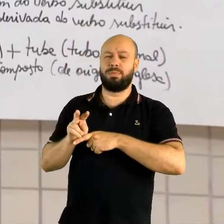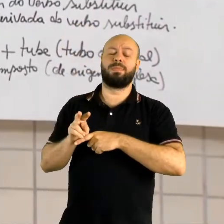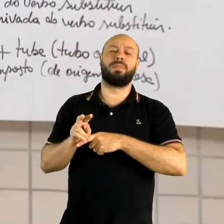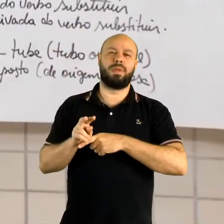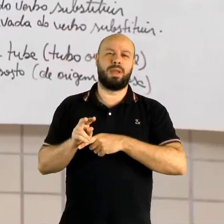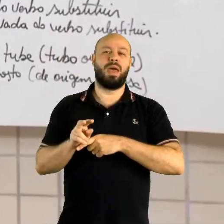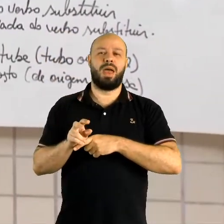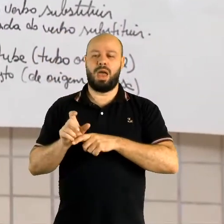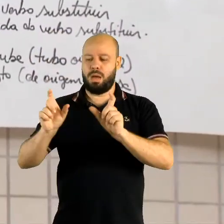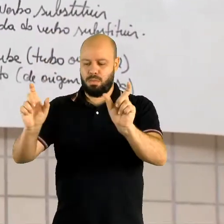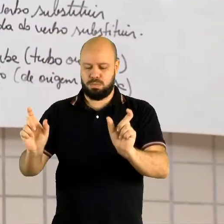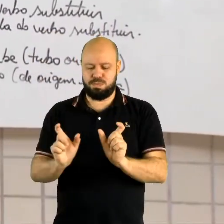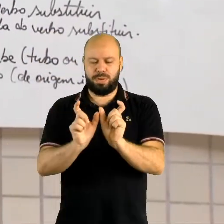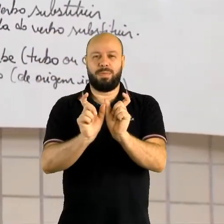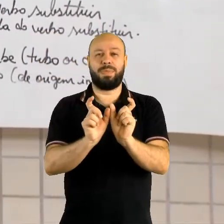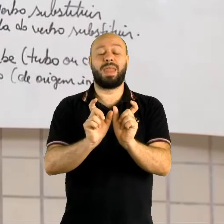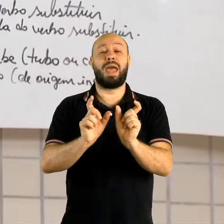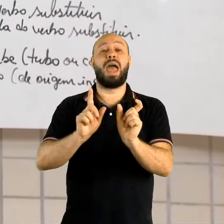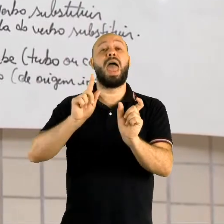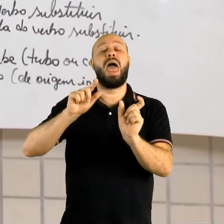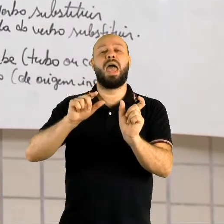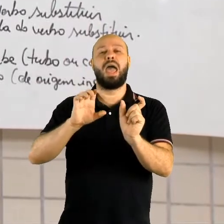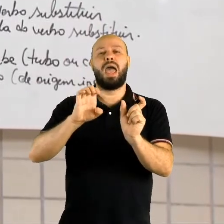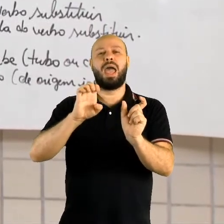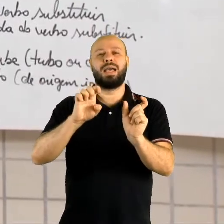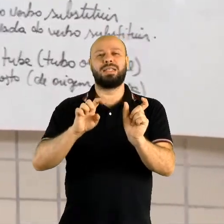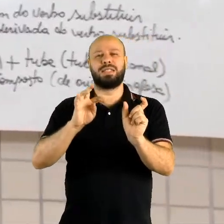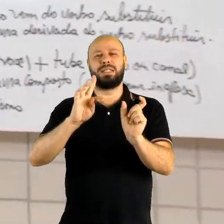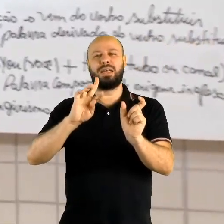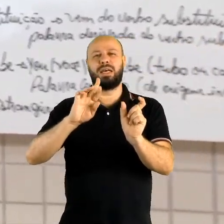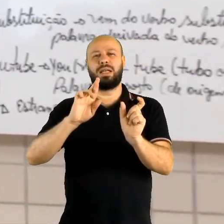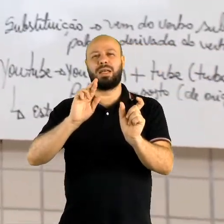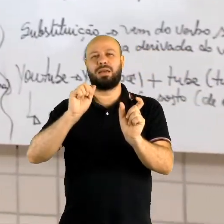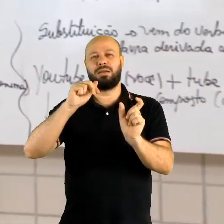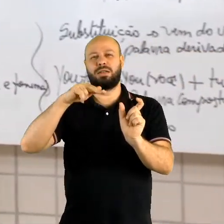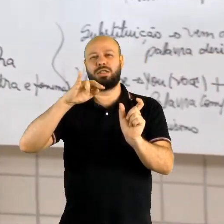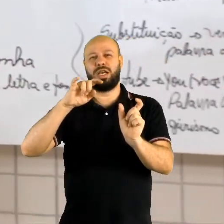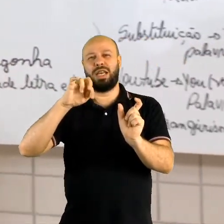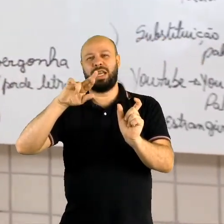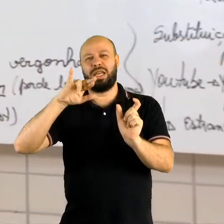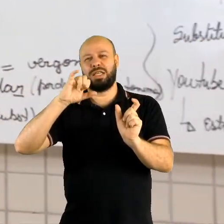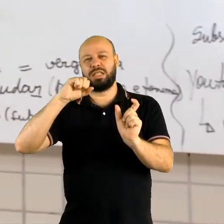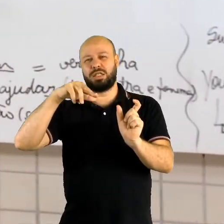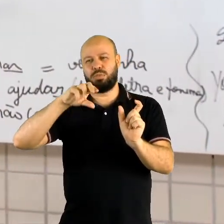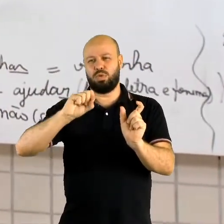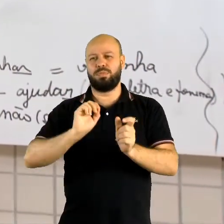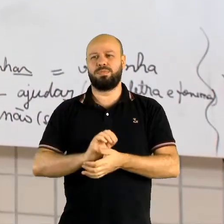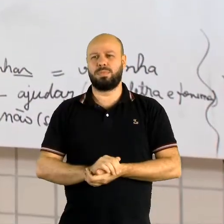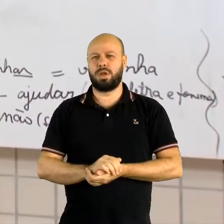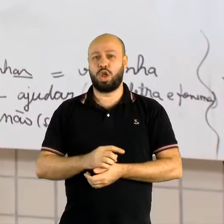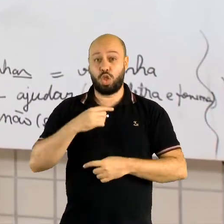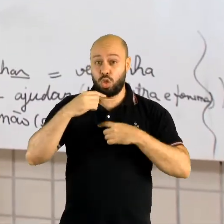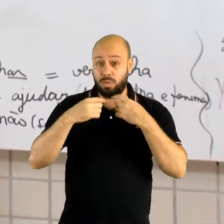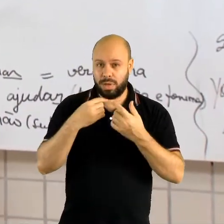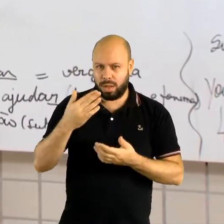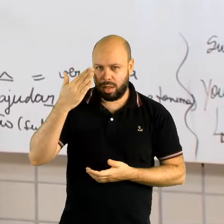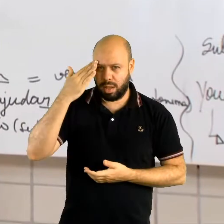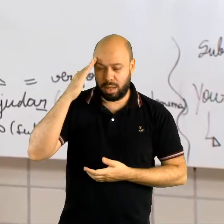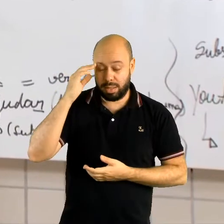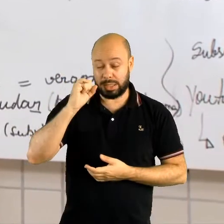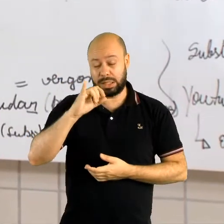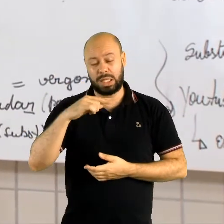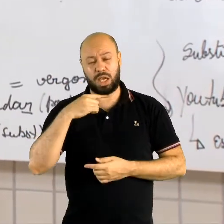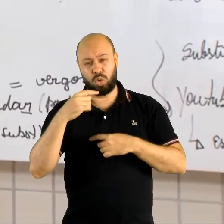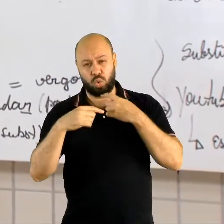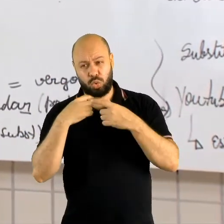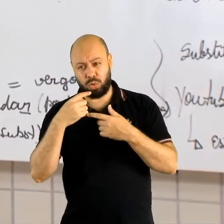de quê? De estrangeirismo. Compreendido, alunos? Alguma dúvida? Se vocês tiverem dúvida,